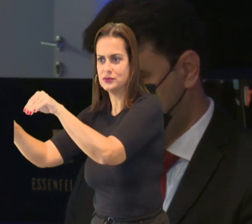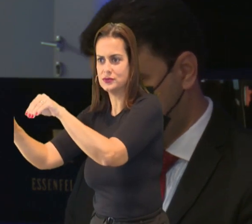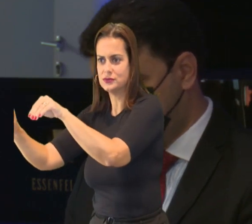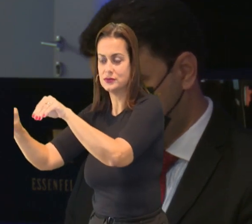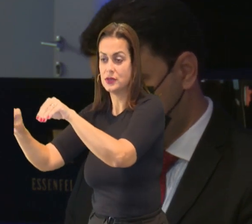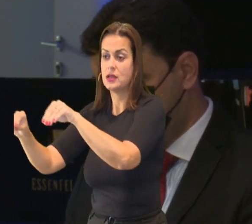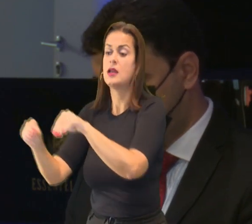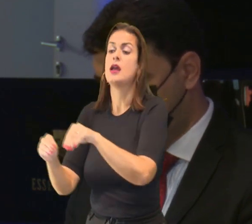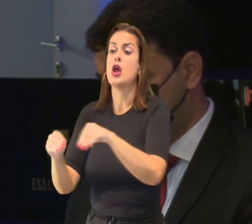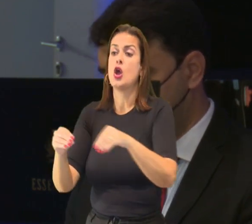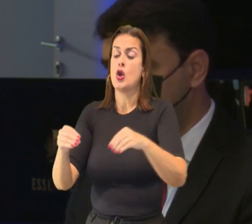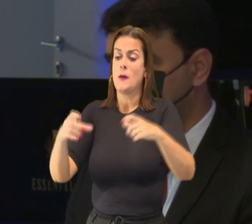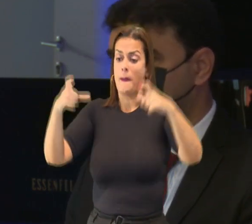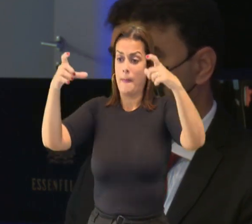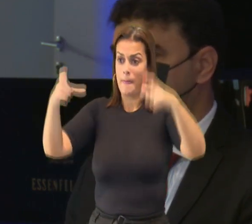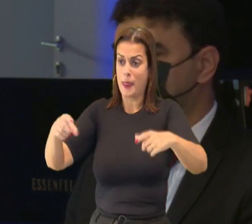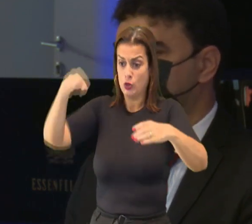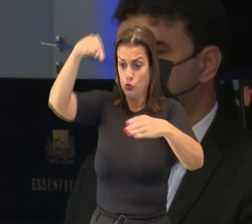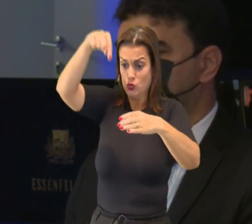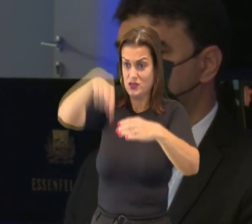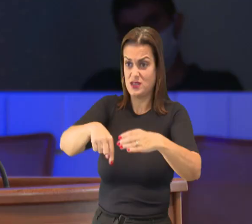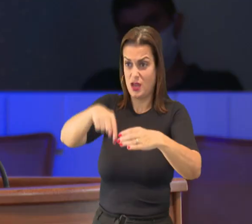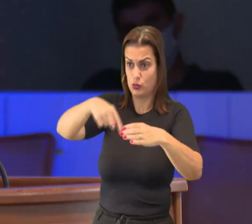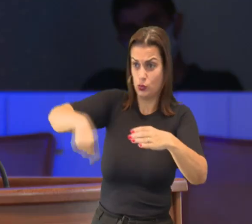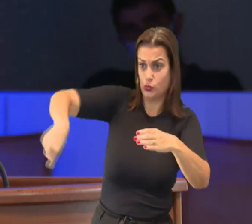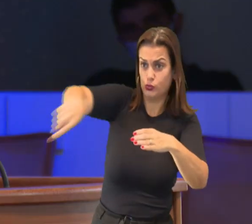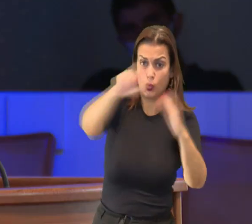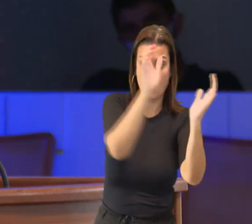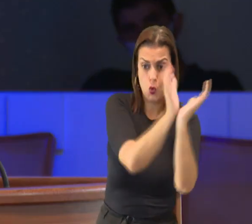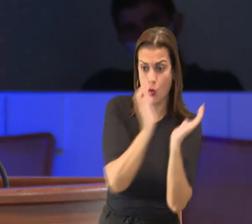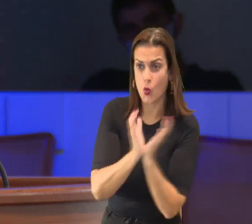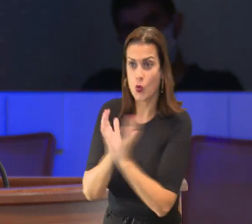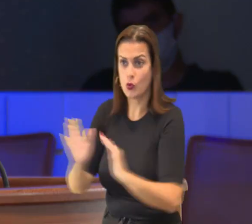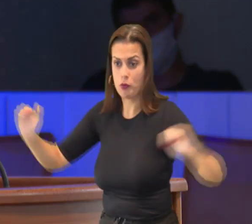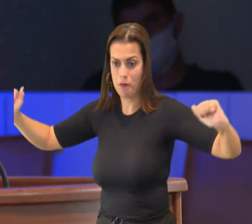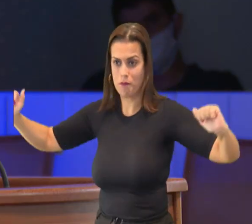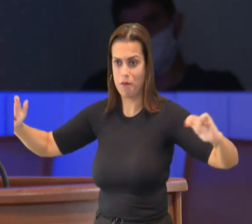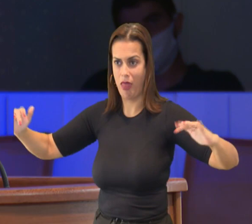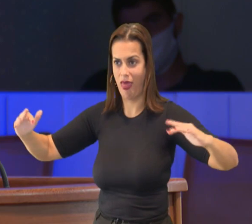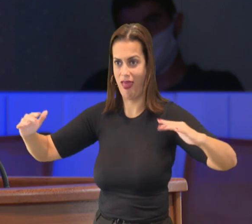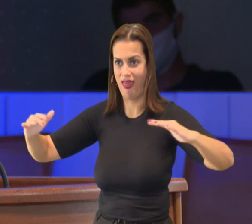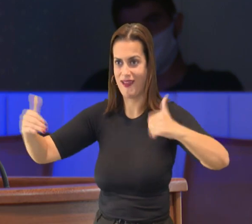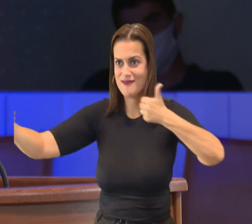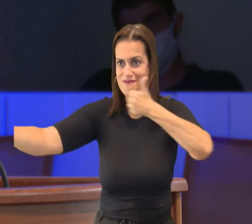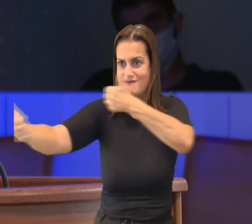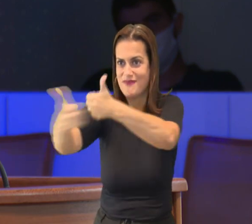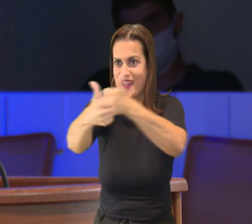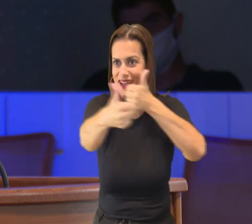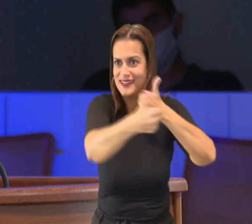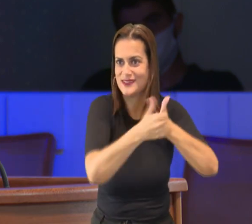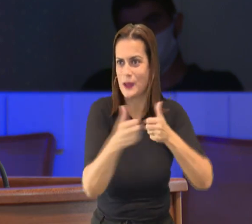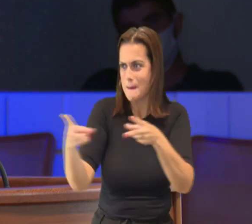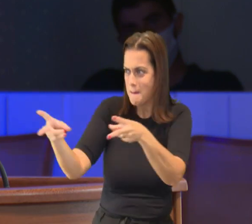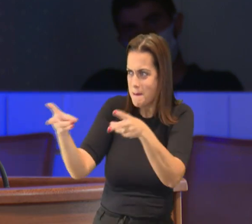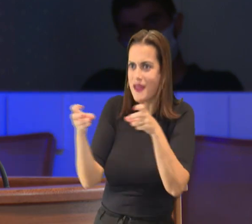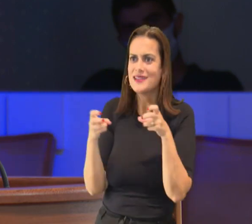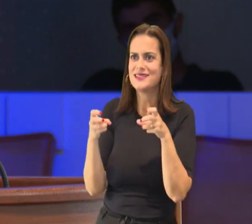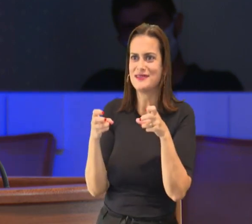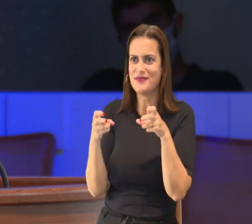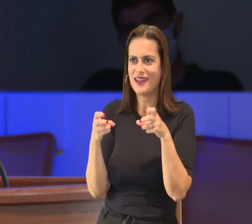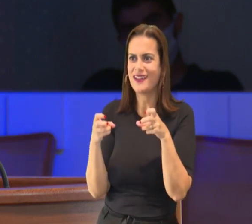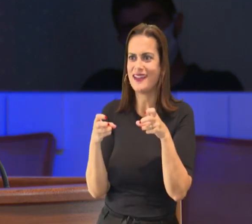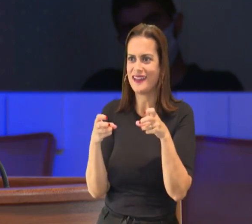estabelecido no centro, para que todas as demais tribos, próximo ao centro, pudessem perceber